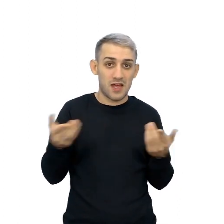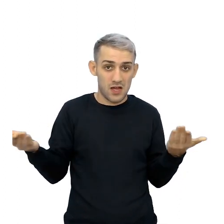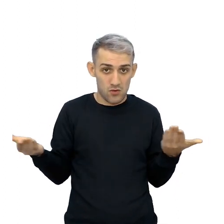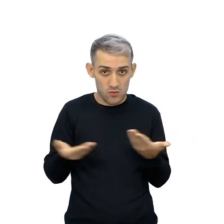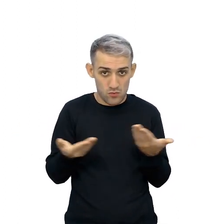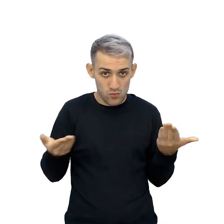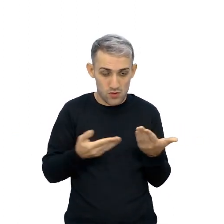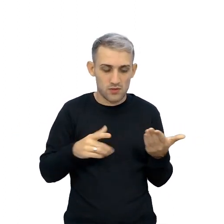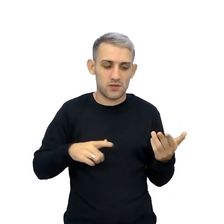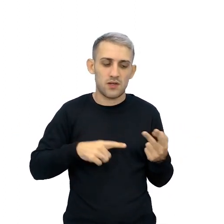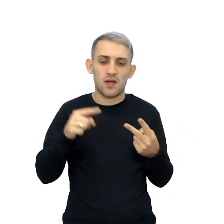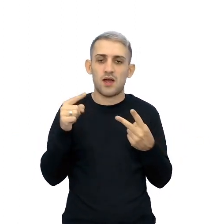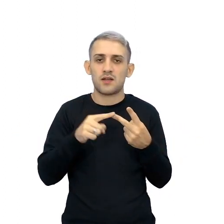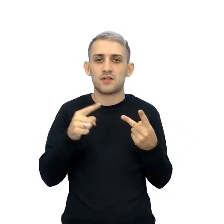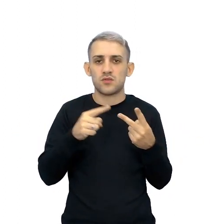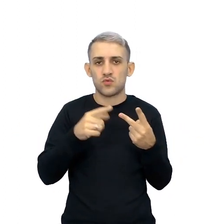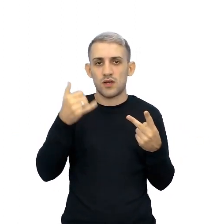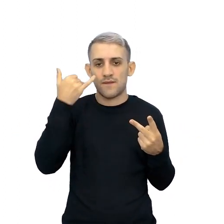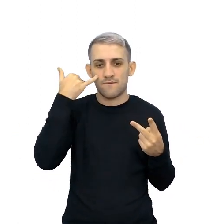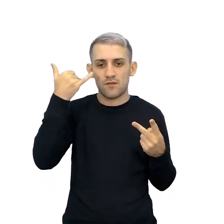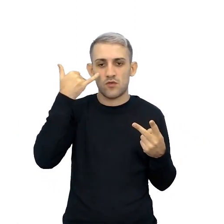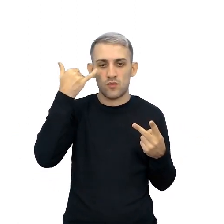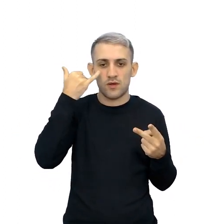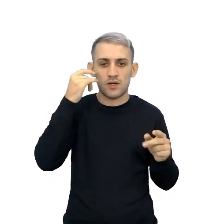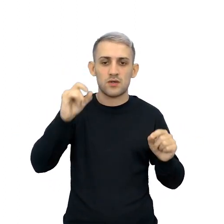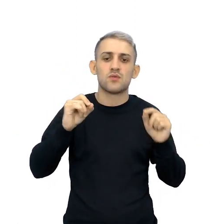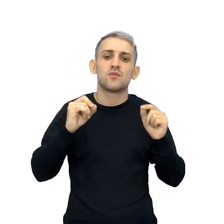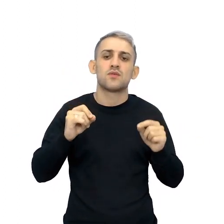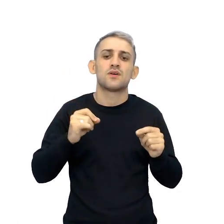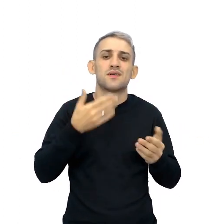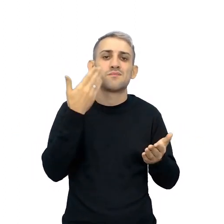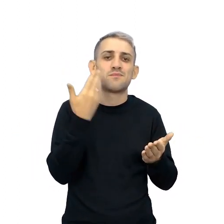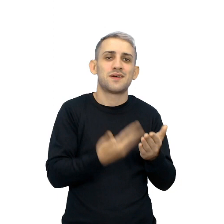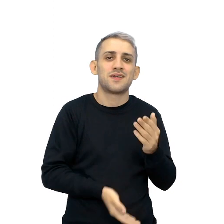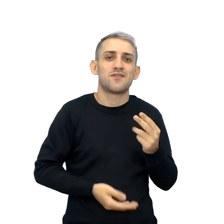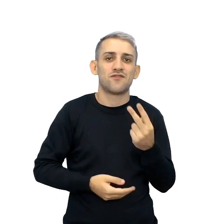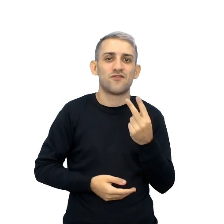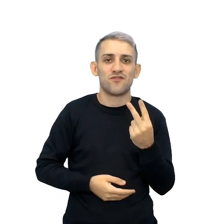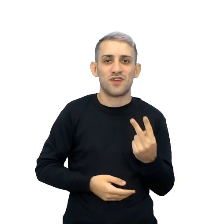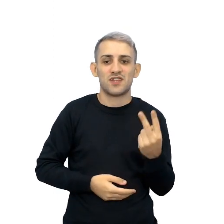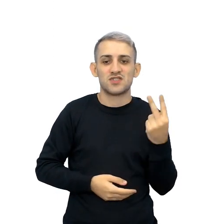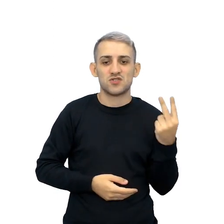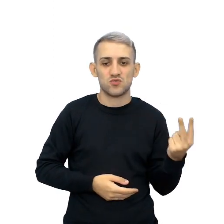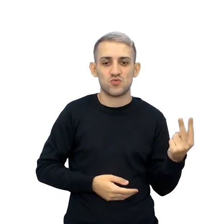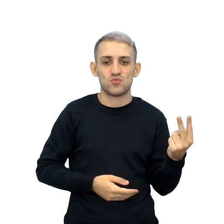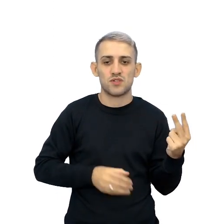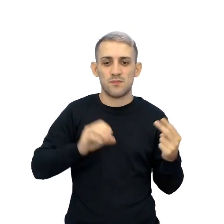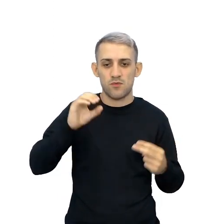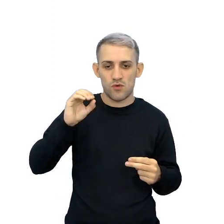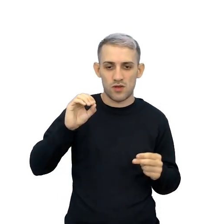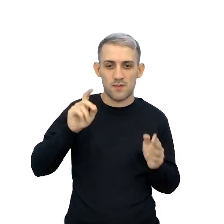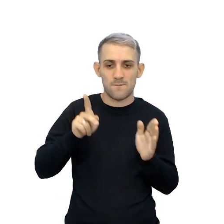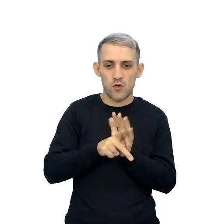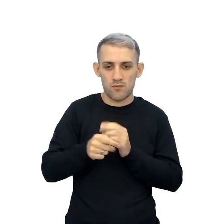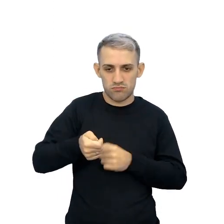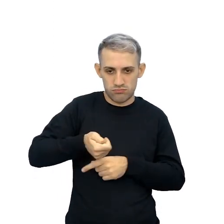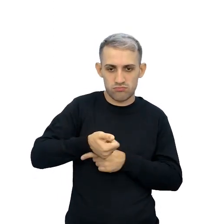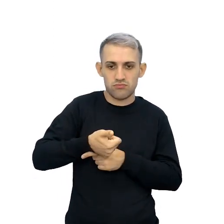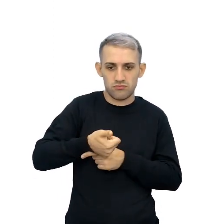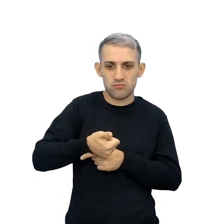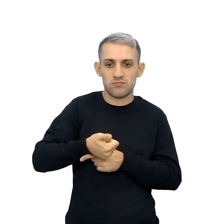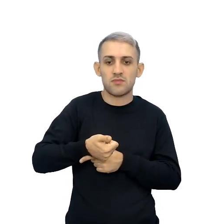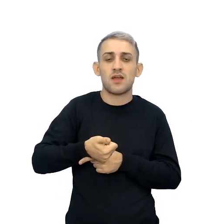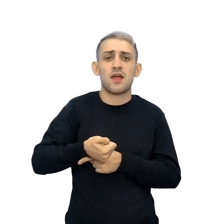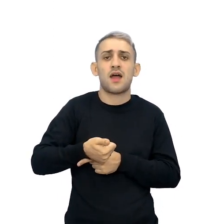com uma segunda informação, uma segunda entrada, que é perder as 22 bolinhas de gude, né? E aí